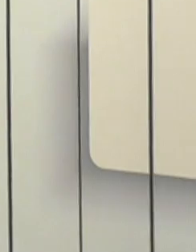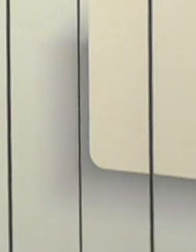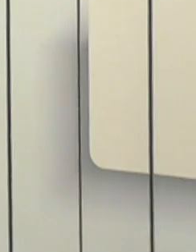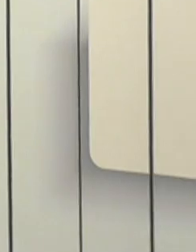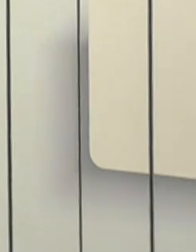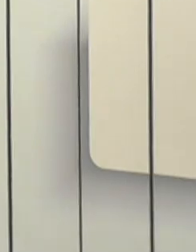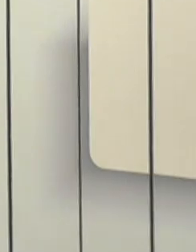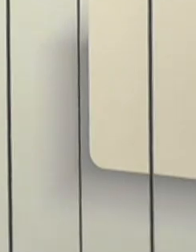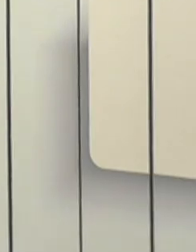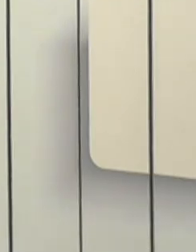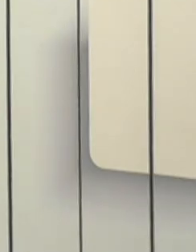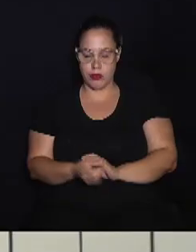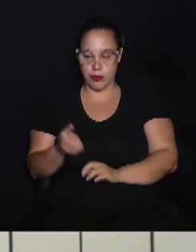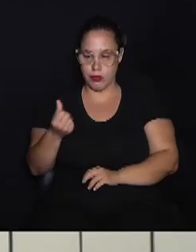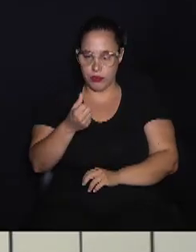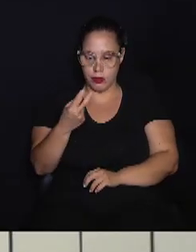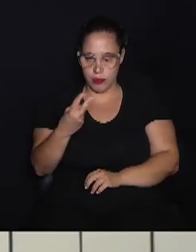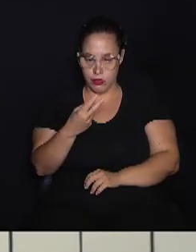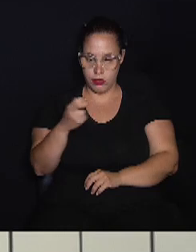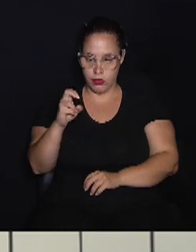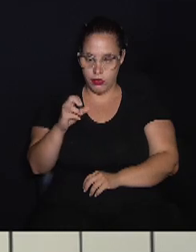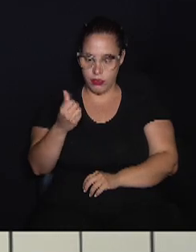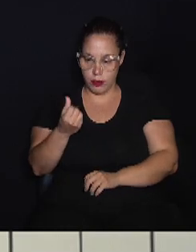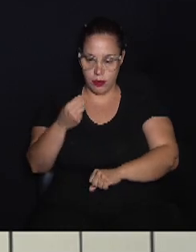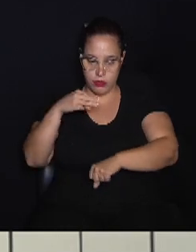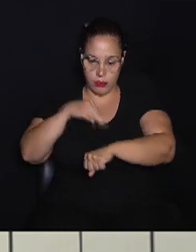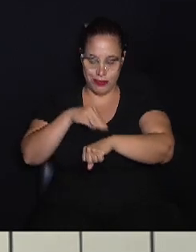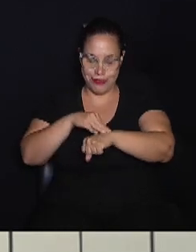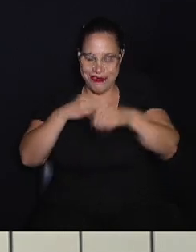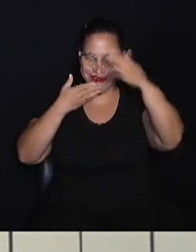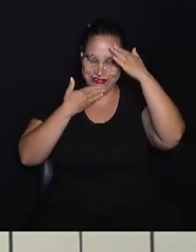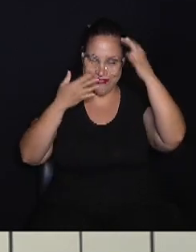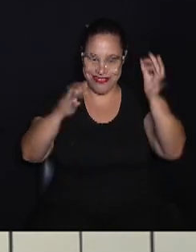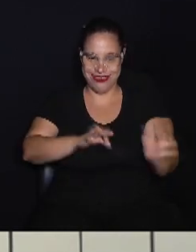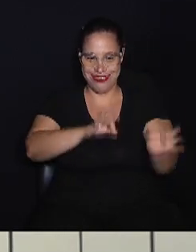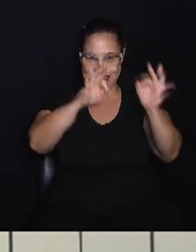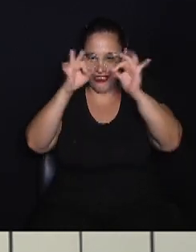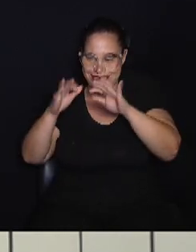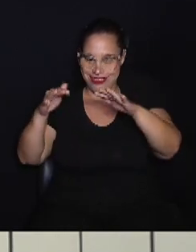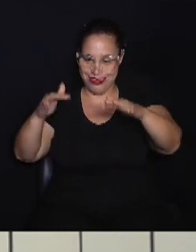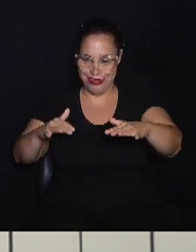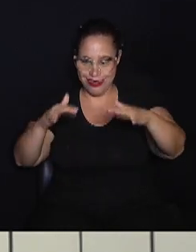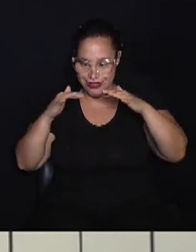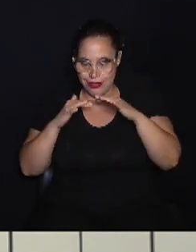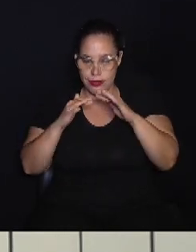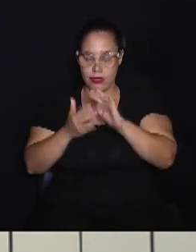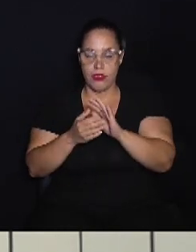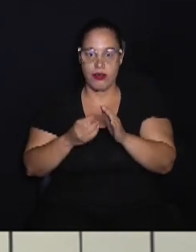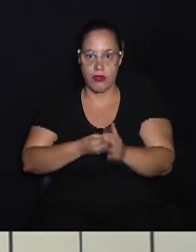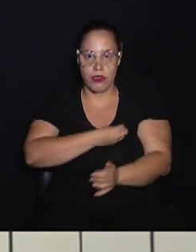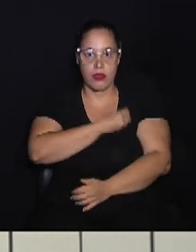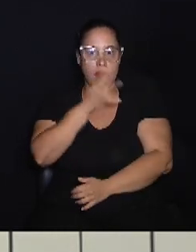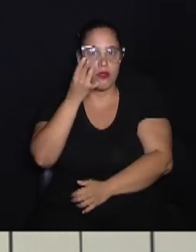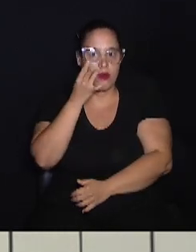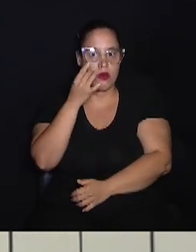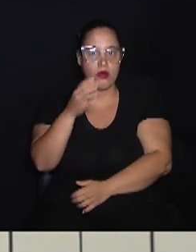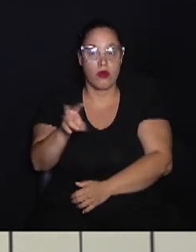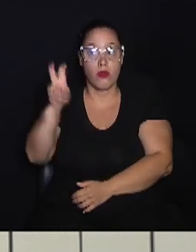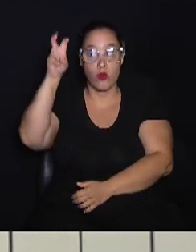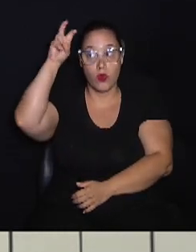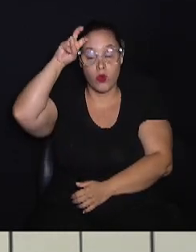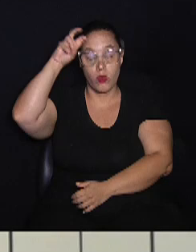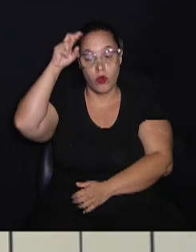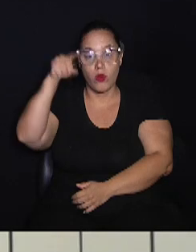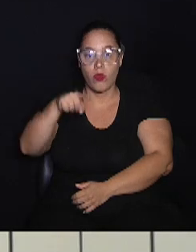agora meio-dia mais 51 minutos Muito obrigado pela sua companhia pela sua audiência estamos ao vivo nesta quinta-feira